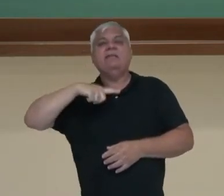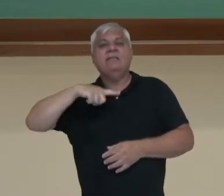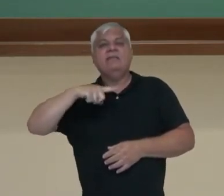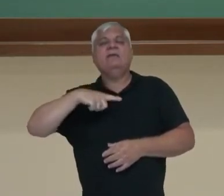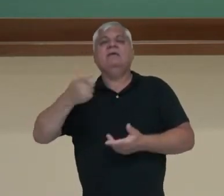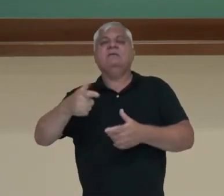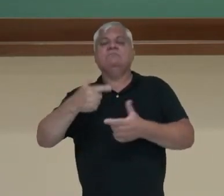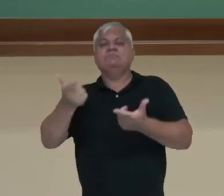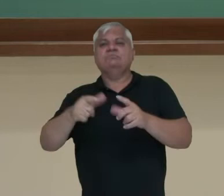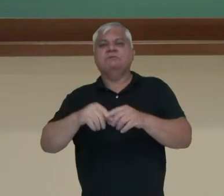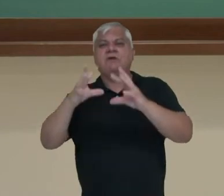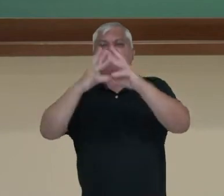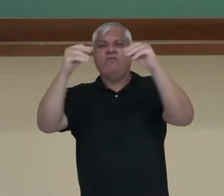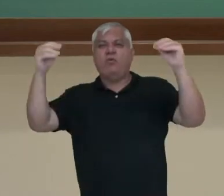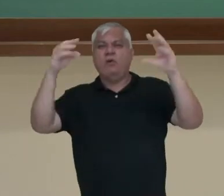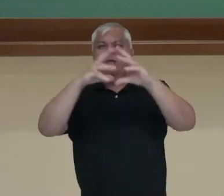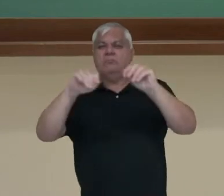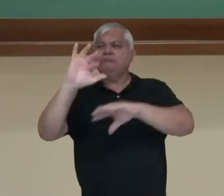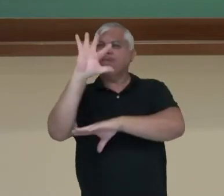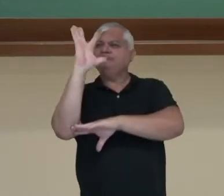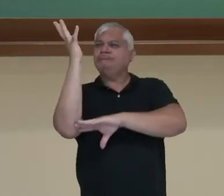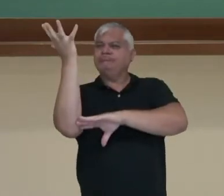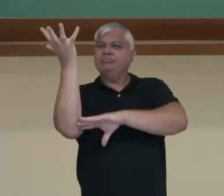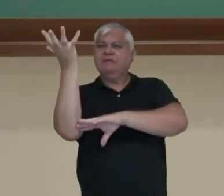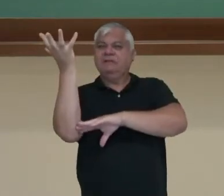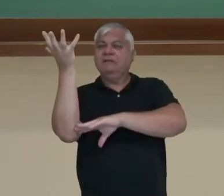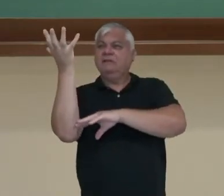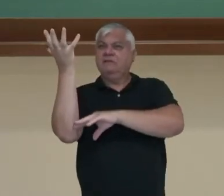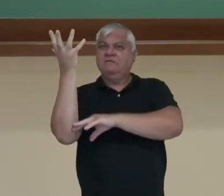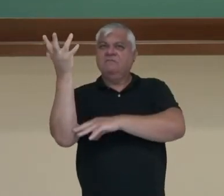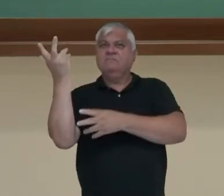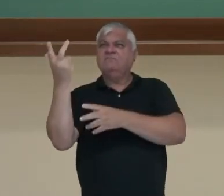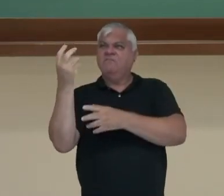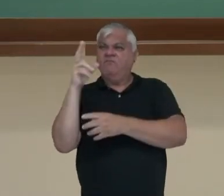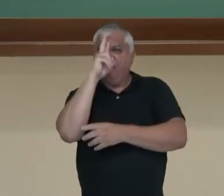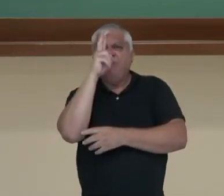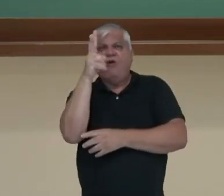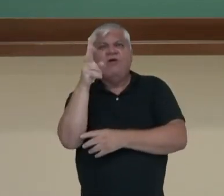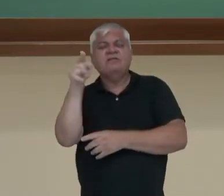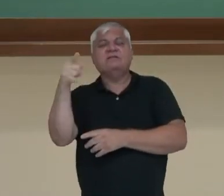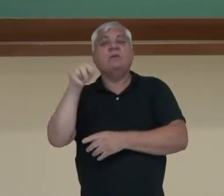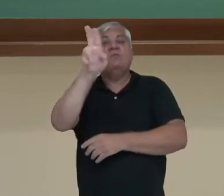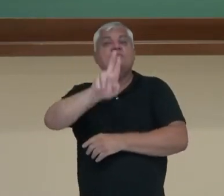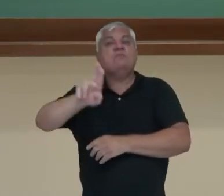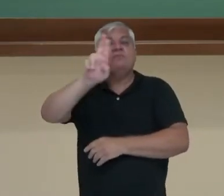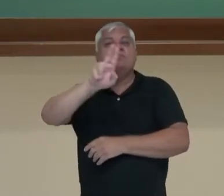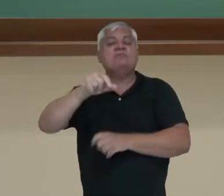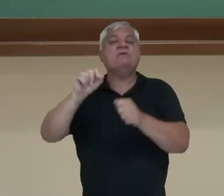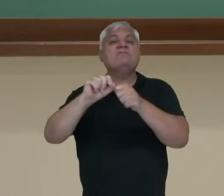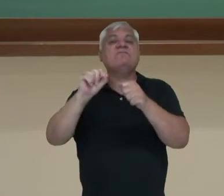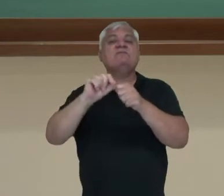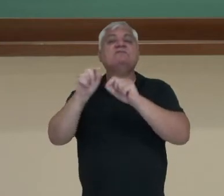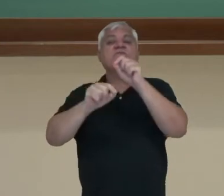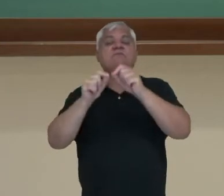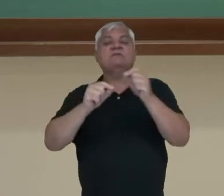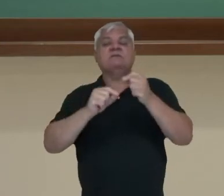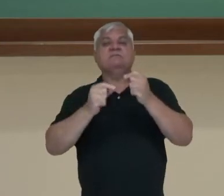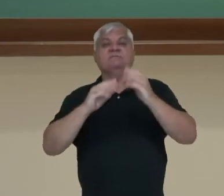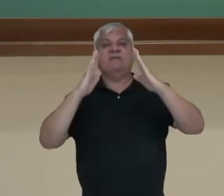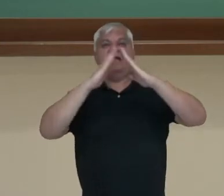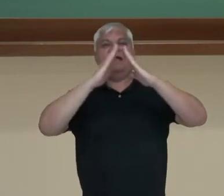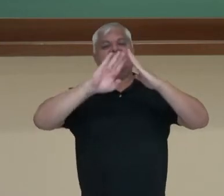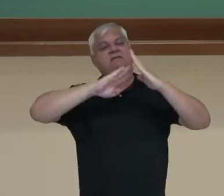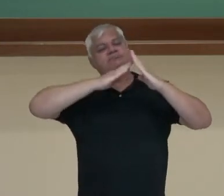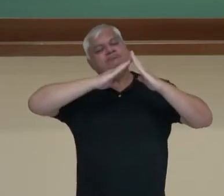tem uma folhagem muito densa, muito firme, e era muito utilizada para se fazer o teto das